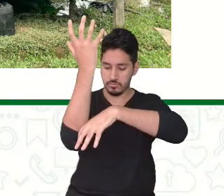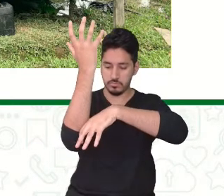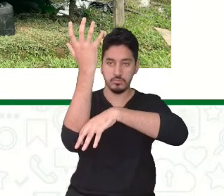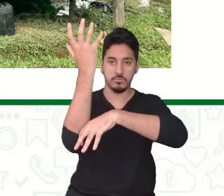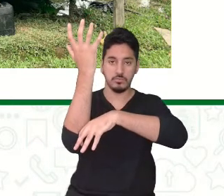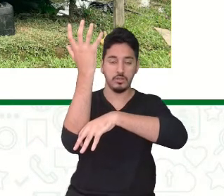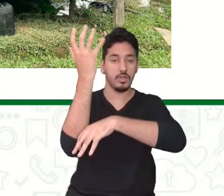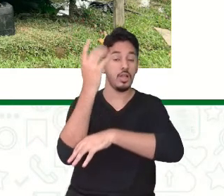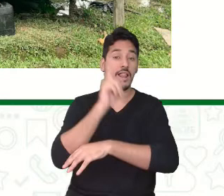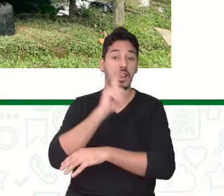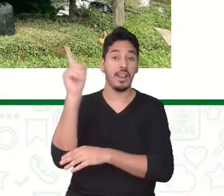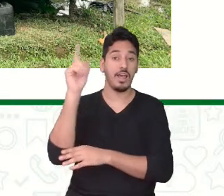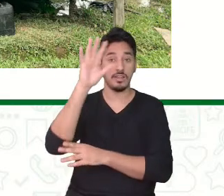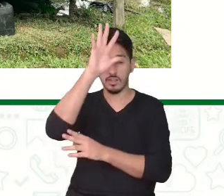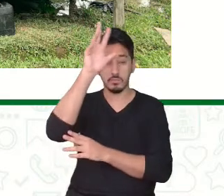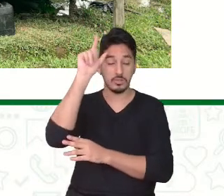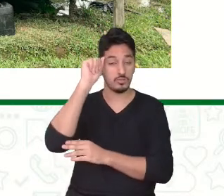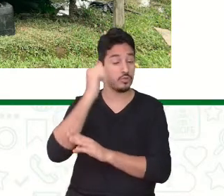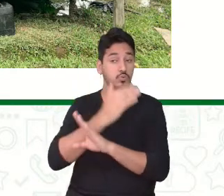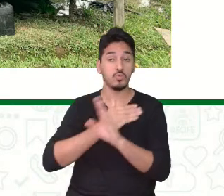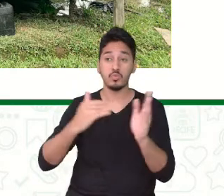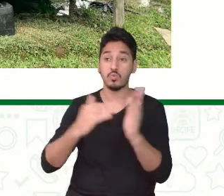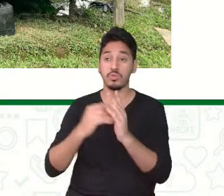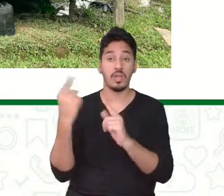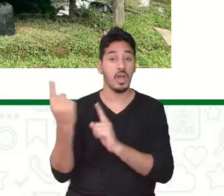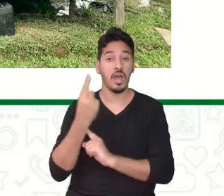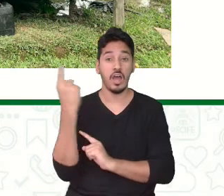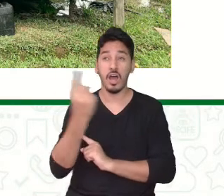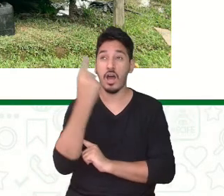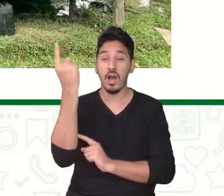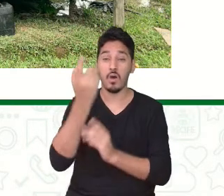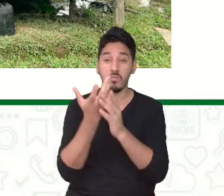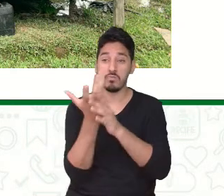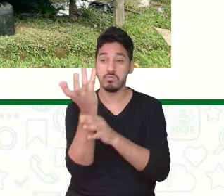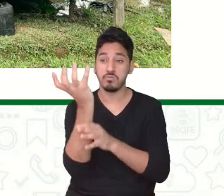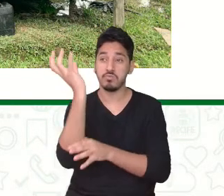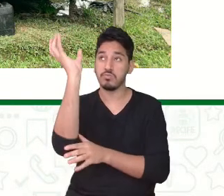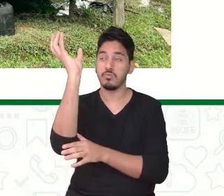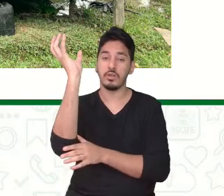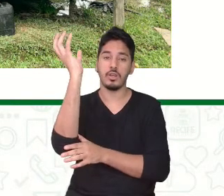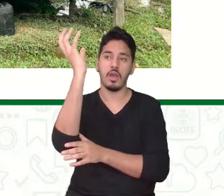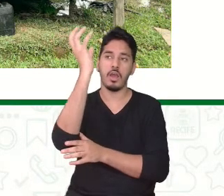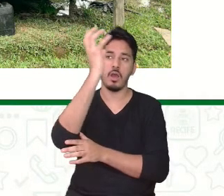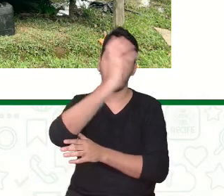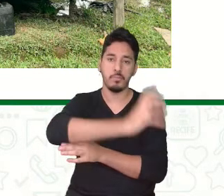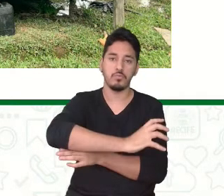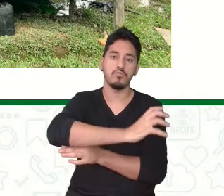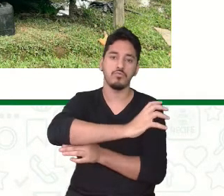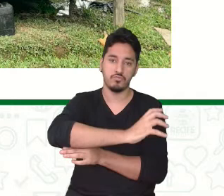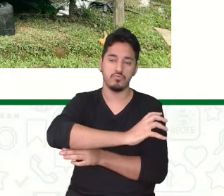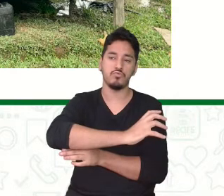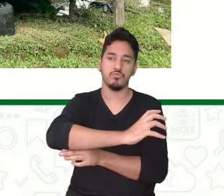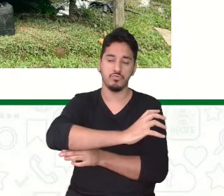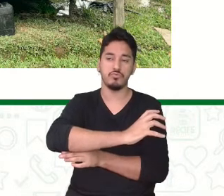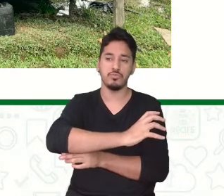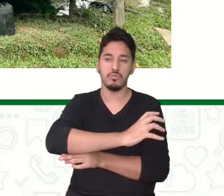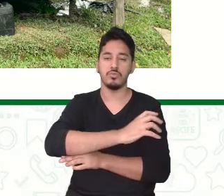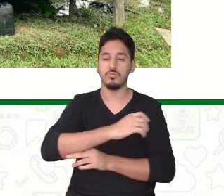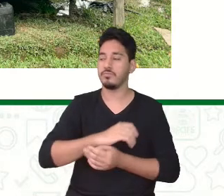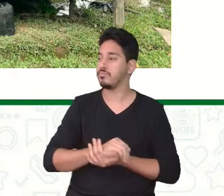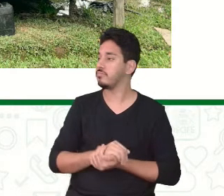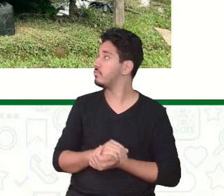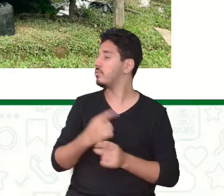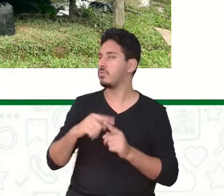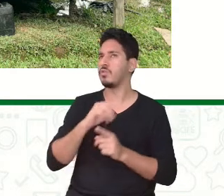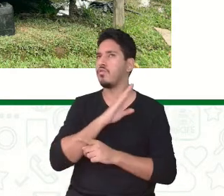é muito grande, gente. Todas as árvores são muito grandes. E essa árvore, ela caiu por conta própria. Porque lá, nessa...